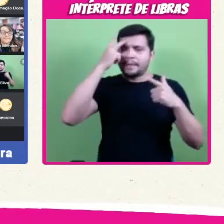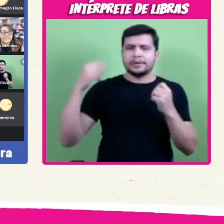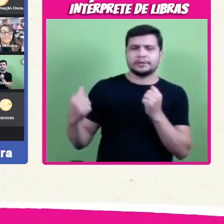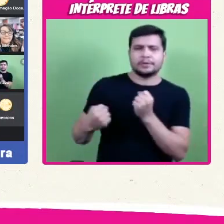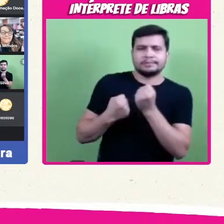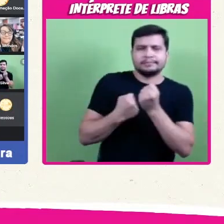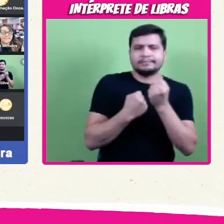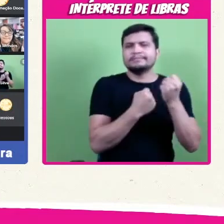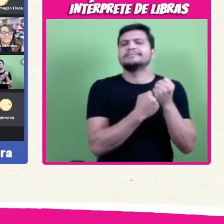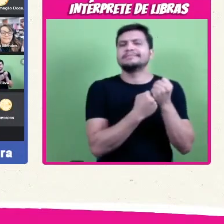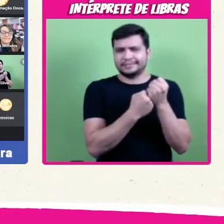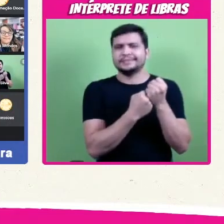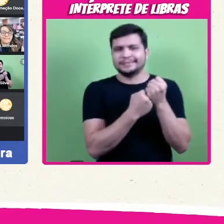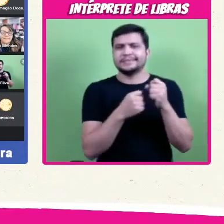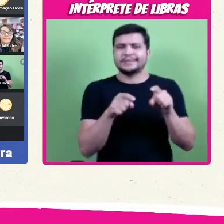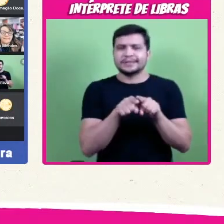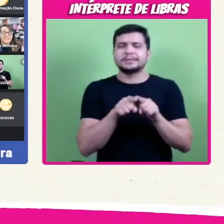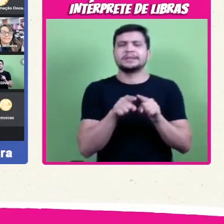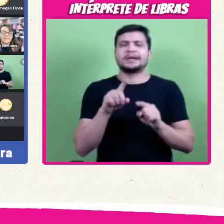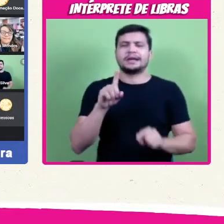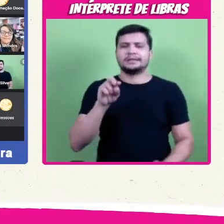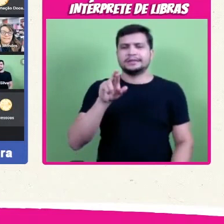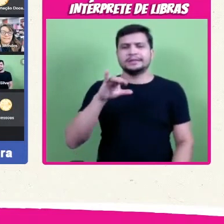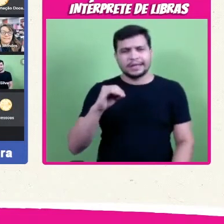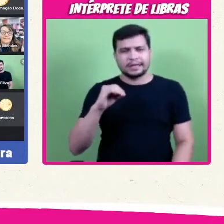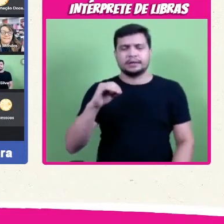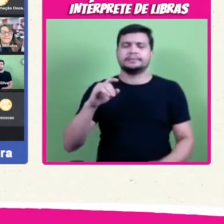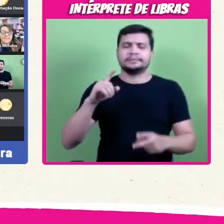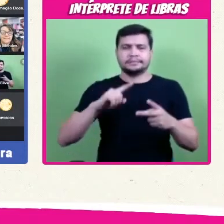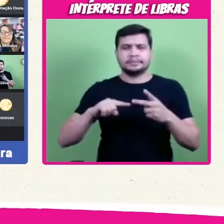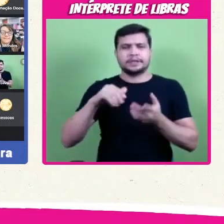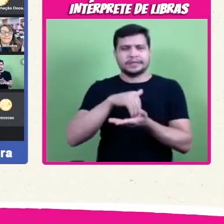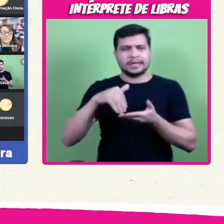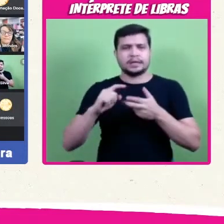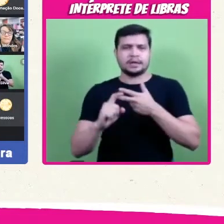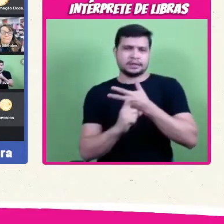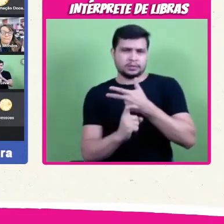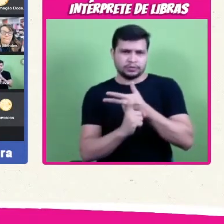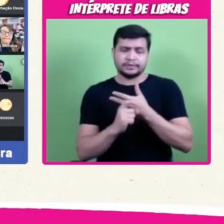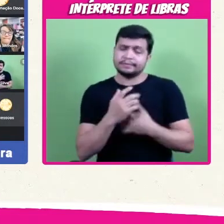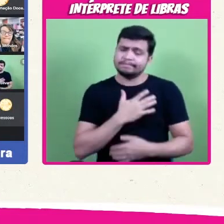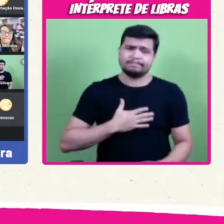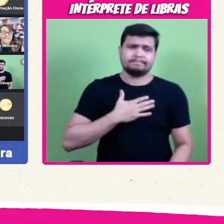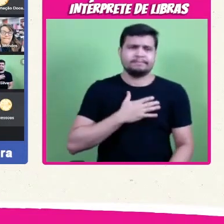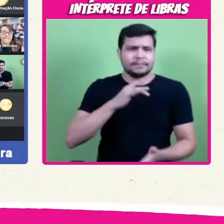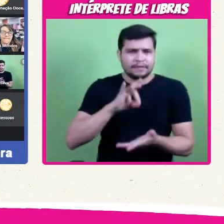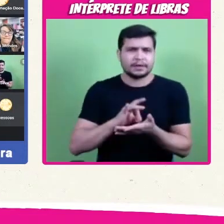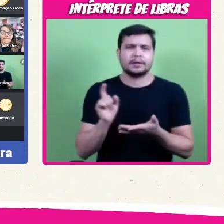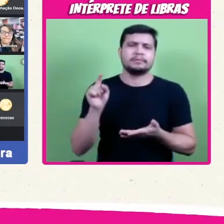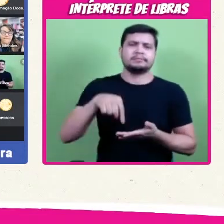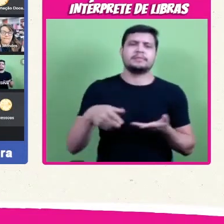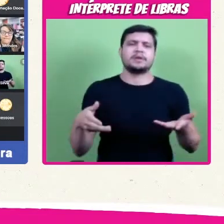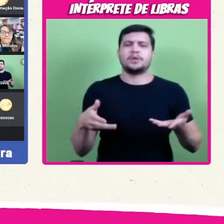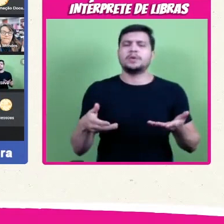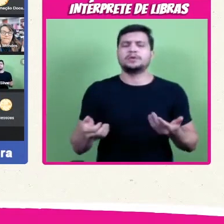Forever, pelo secretário executivo, que também deu sua fala. É um prazer imenso estar aqui contribuindo com vocês, né? Bom, também quero